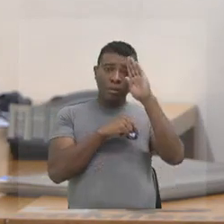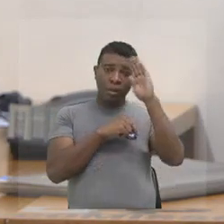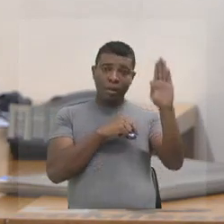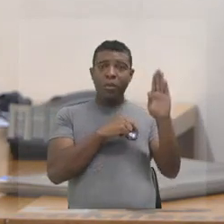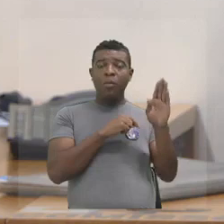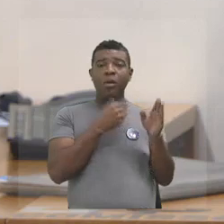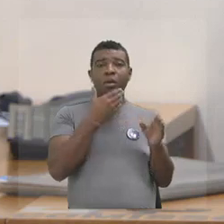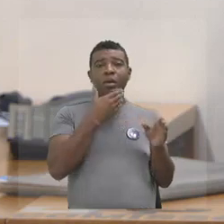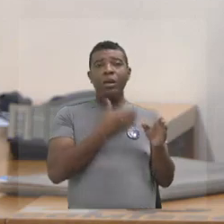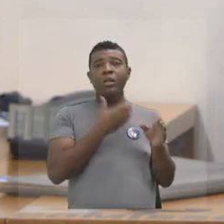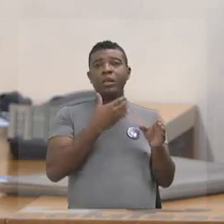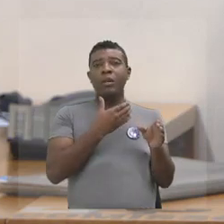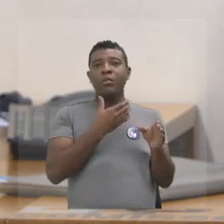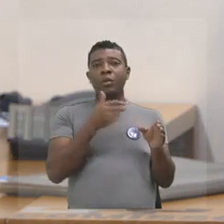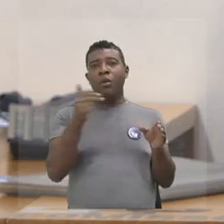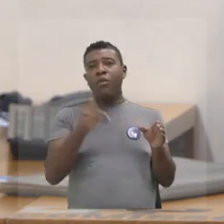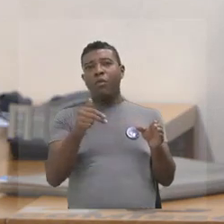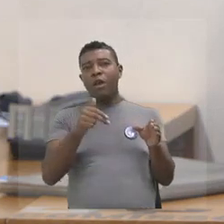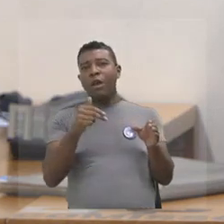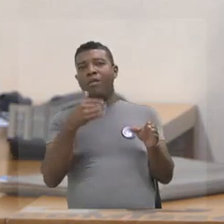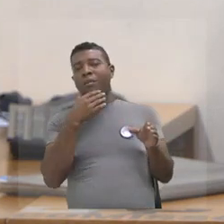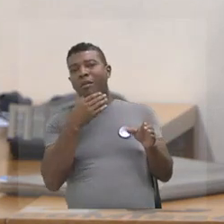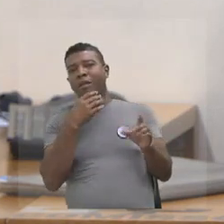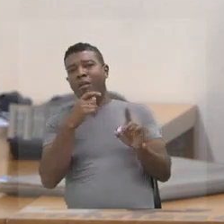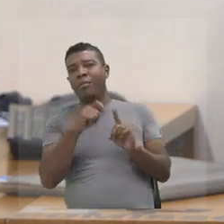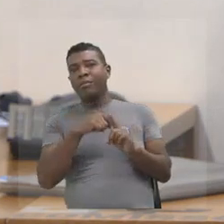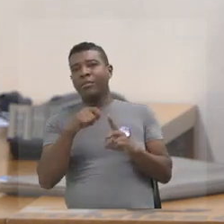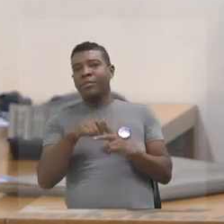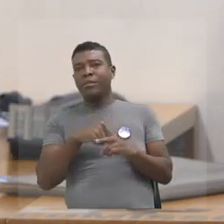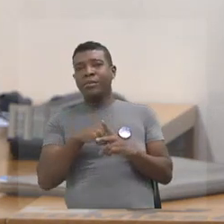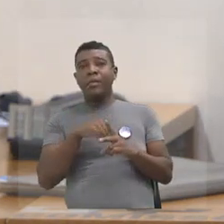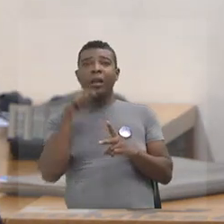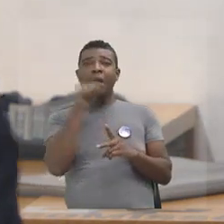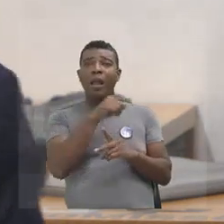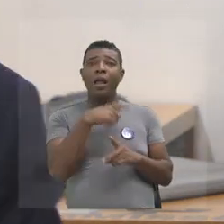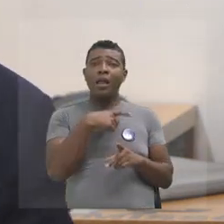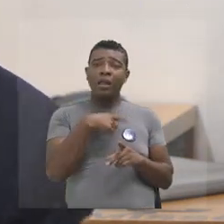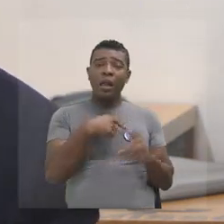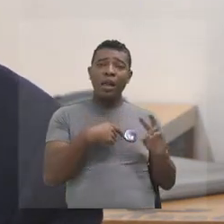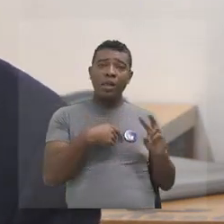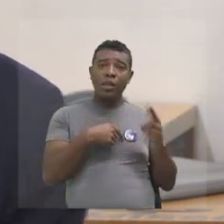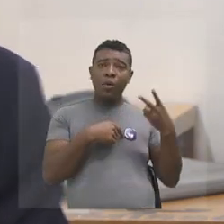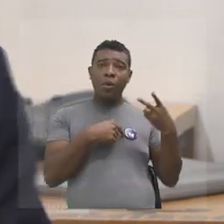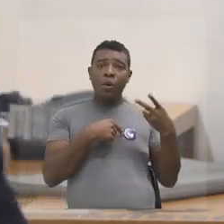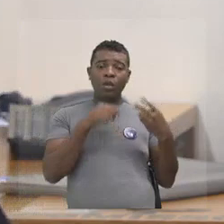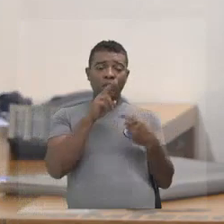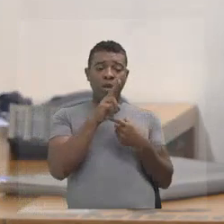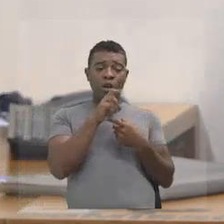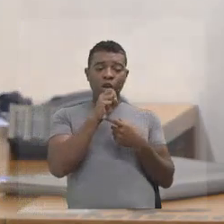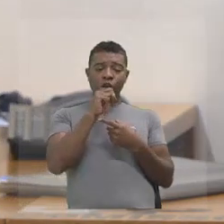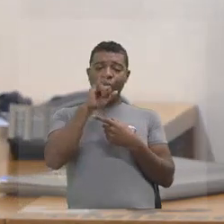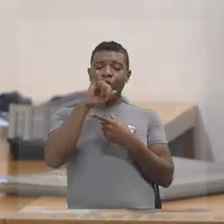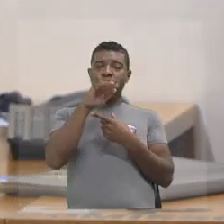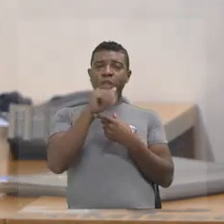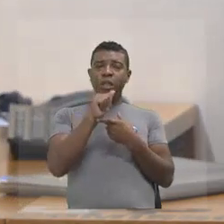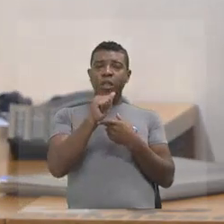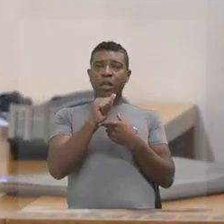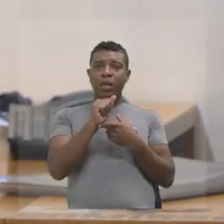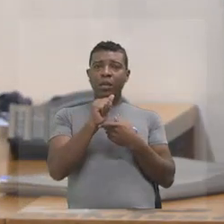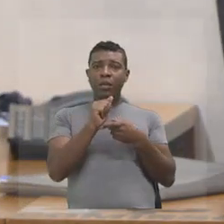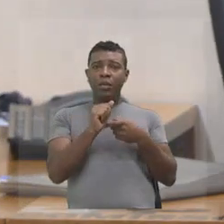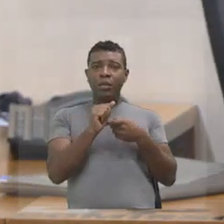não é e é uma cidade que tem duas usinas em Itamonte próximo ali né prontinhas